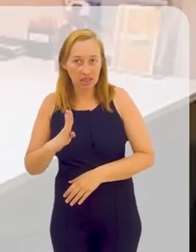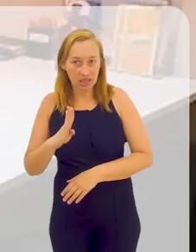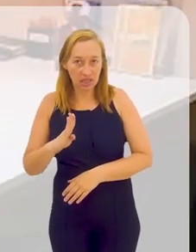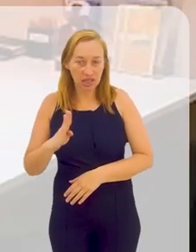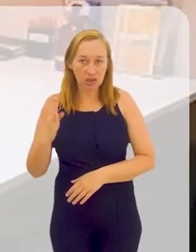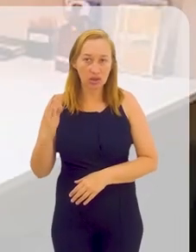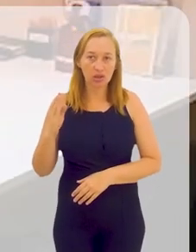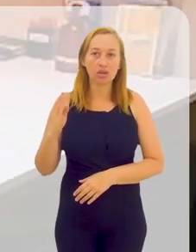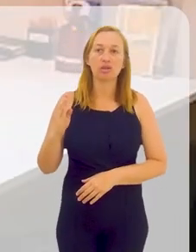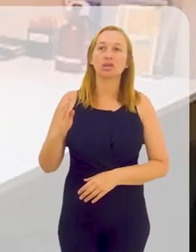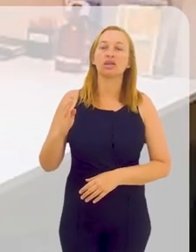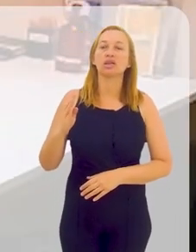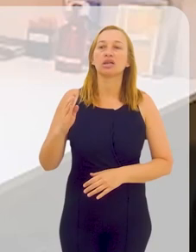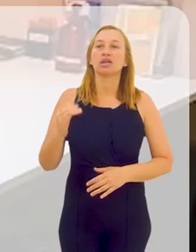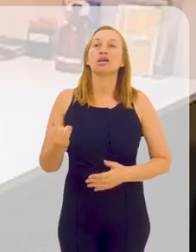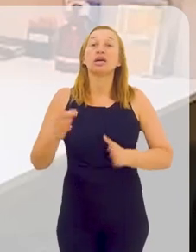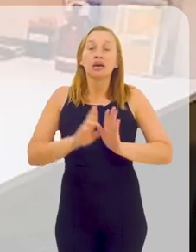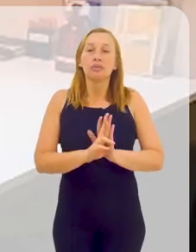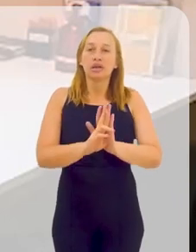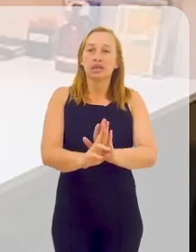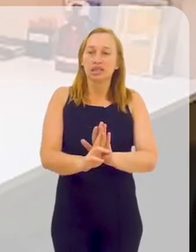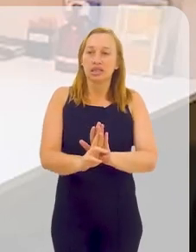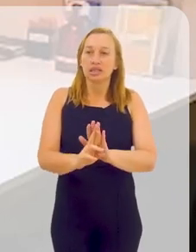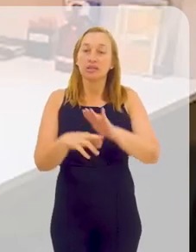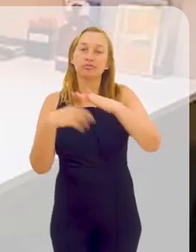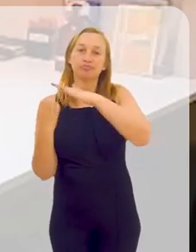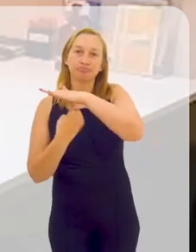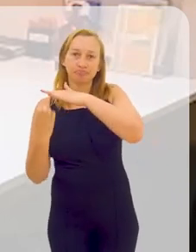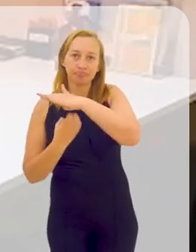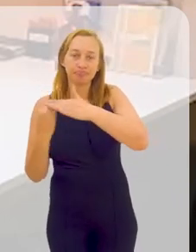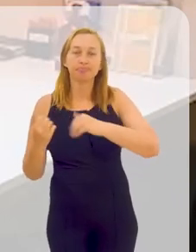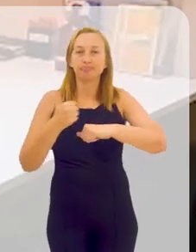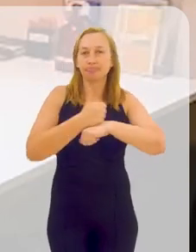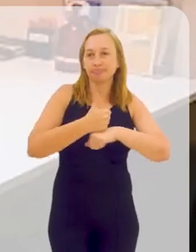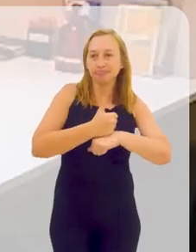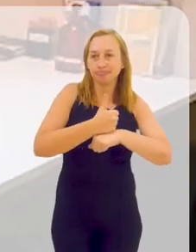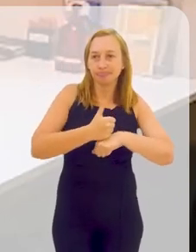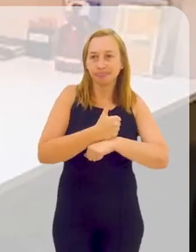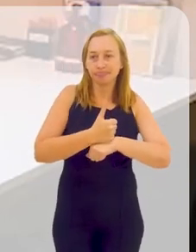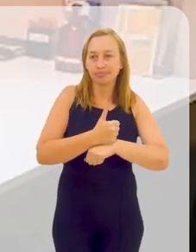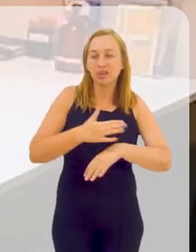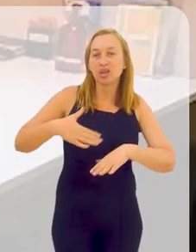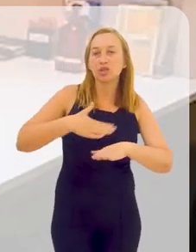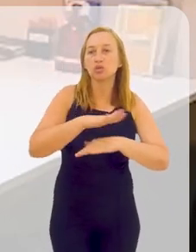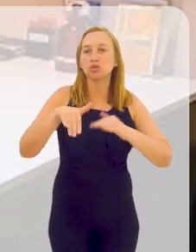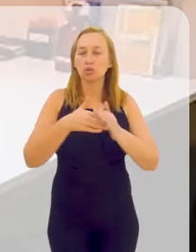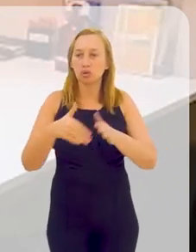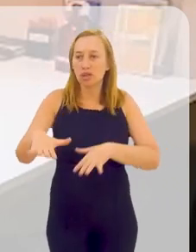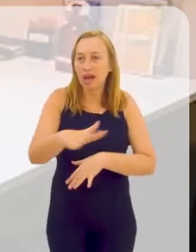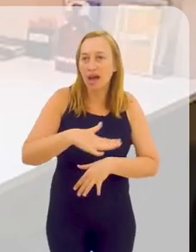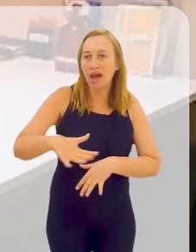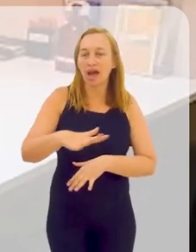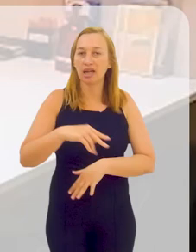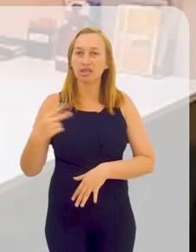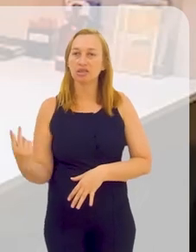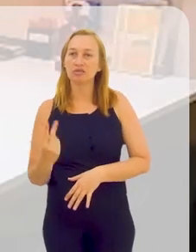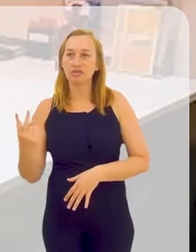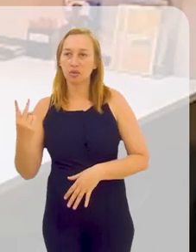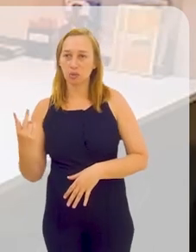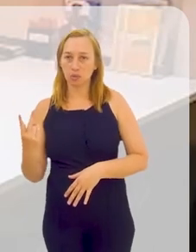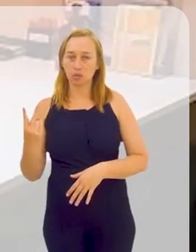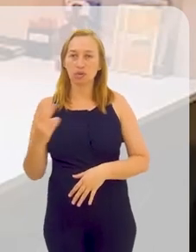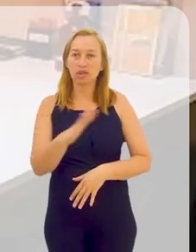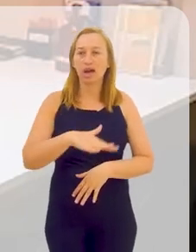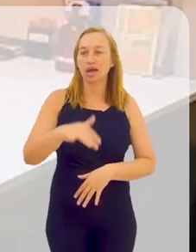solar fotovoltaica entidade nacional que representa empresas e profissionais que atuam em todos os elos da cadeia de